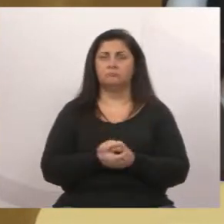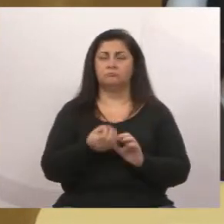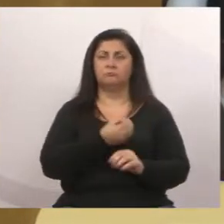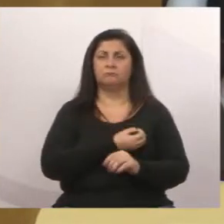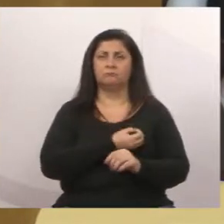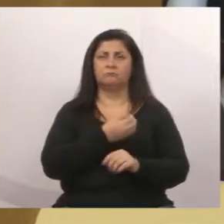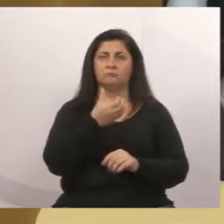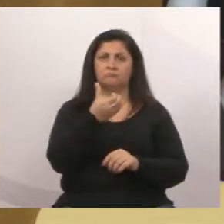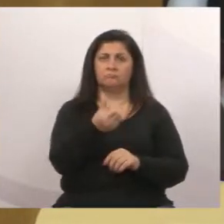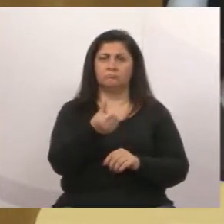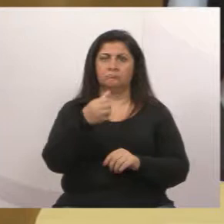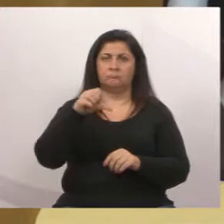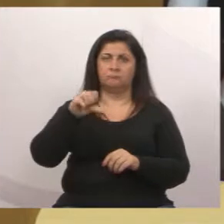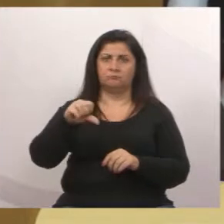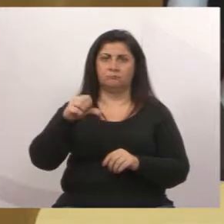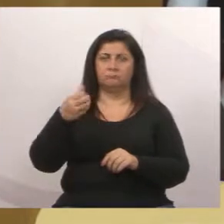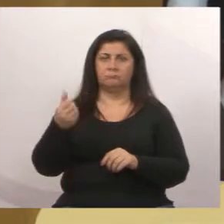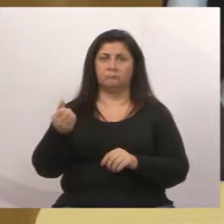números